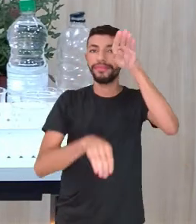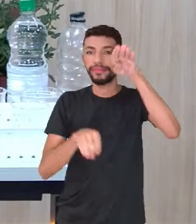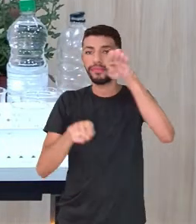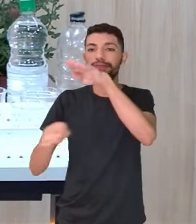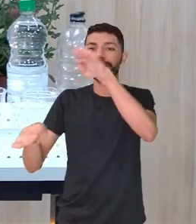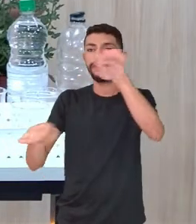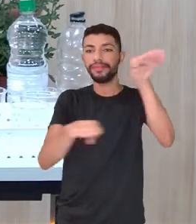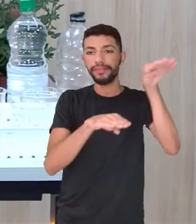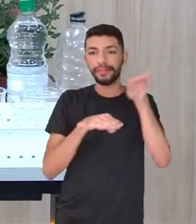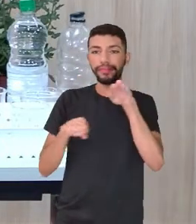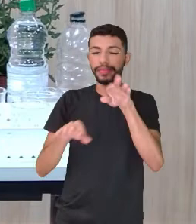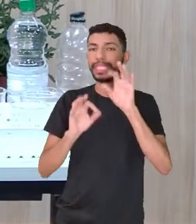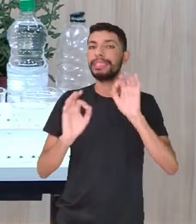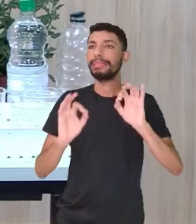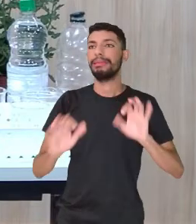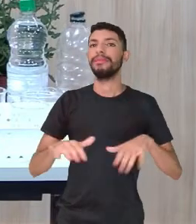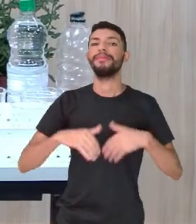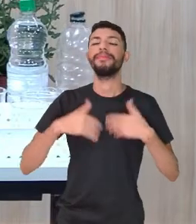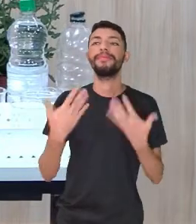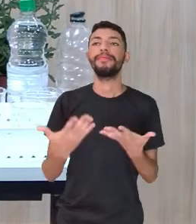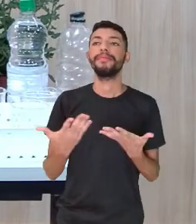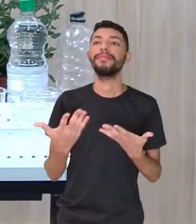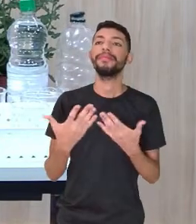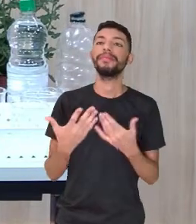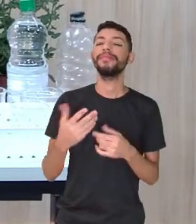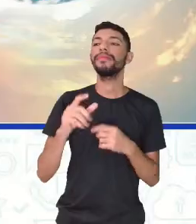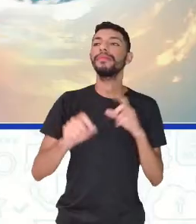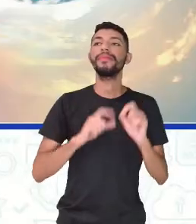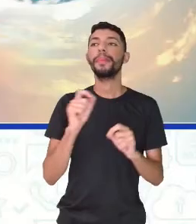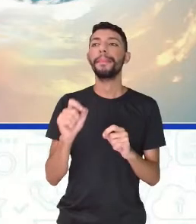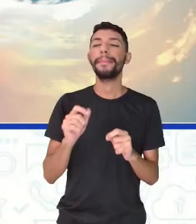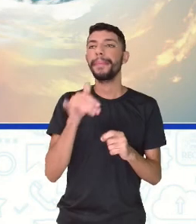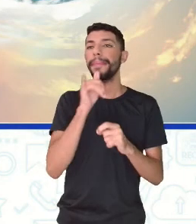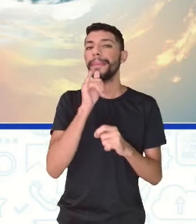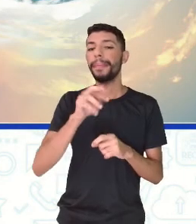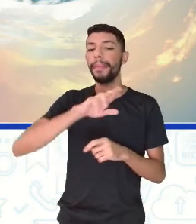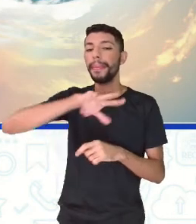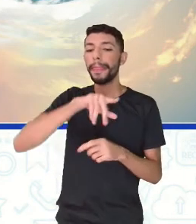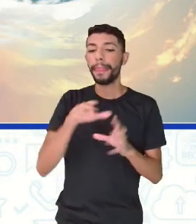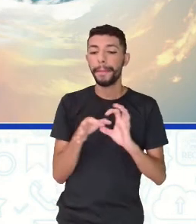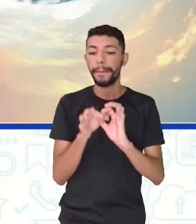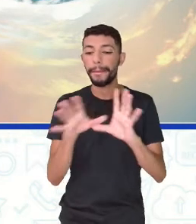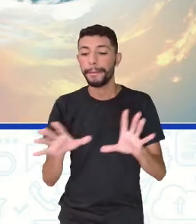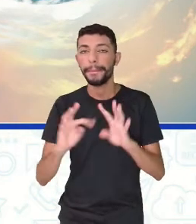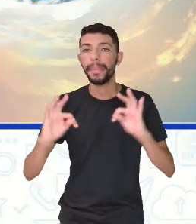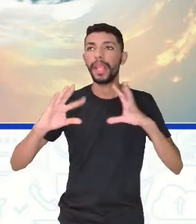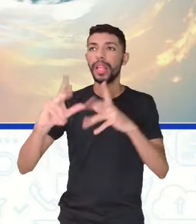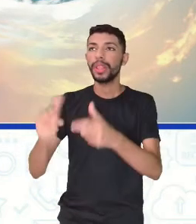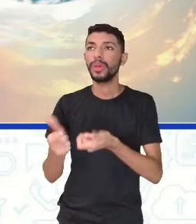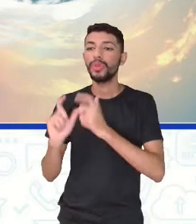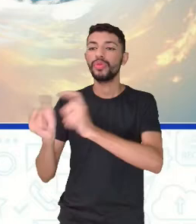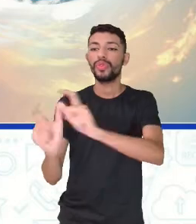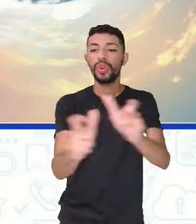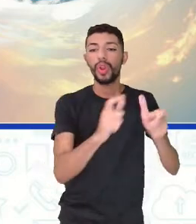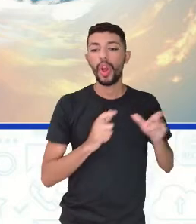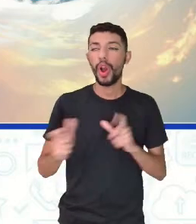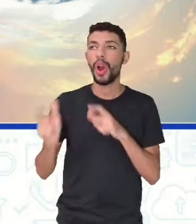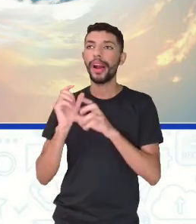distribuição, né, uniforme, ou seja, não está disponibilizado em todos os pontos da natureza, em todos